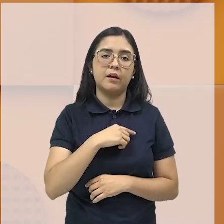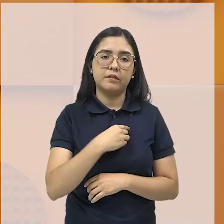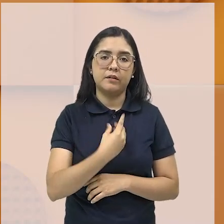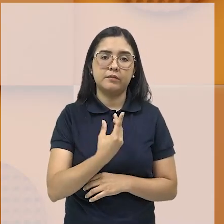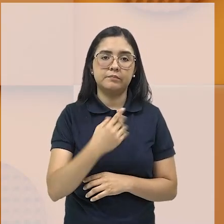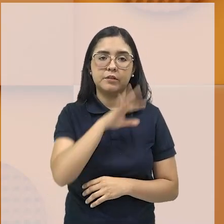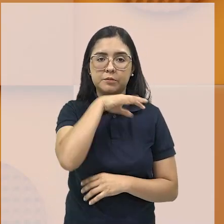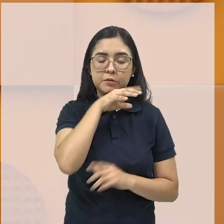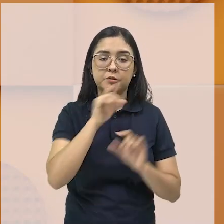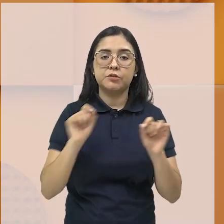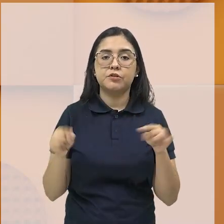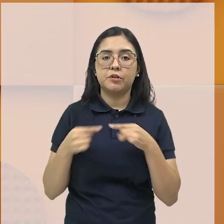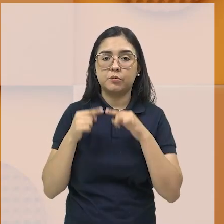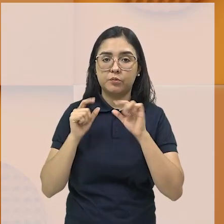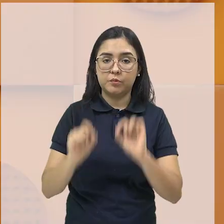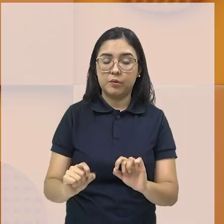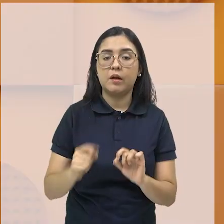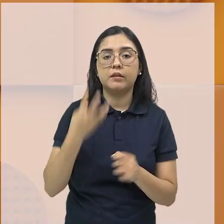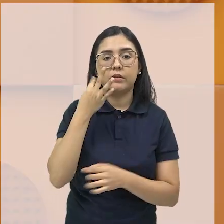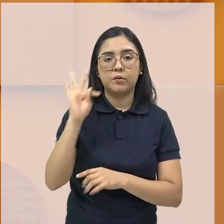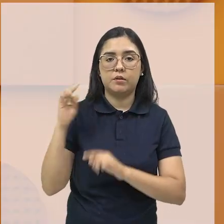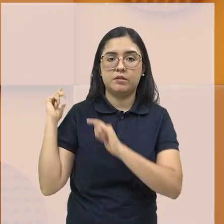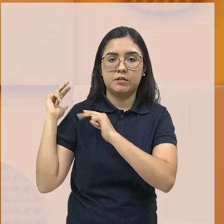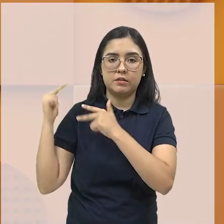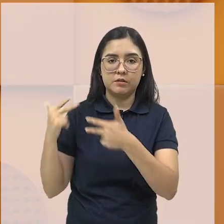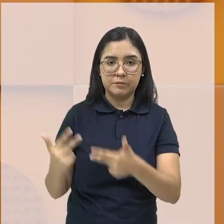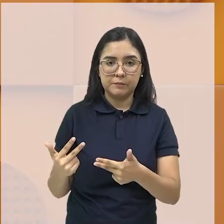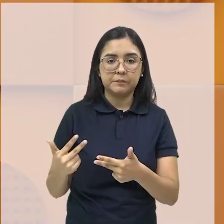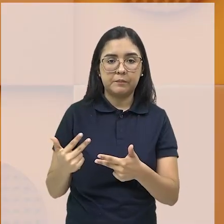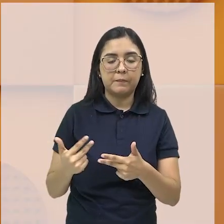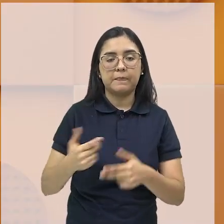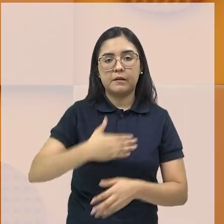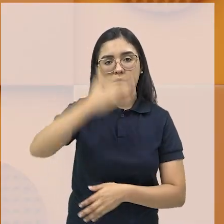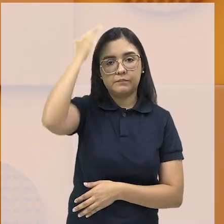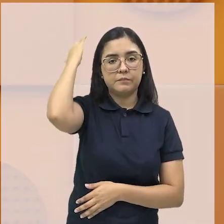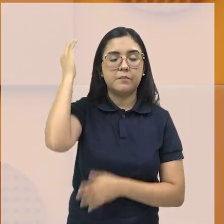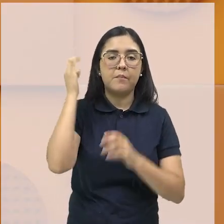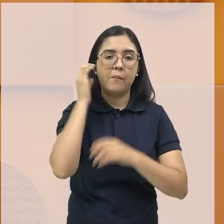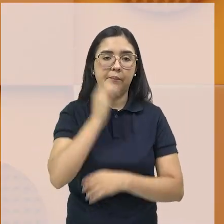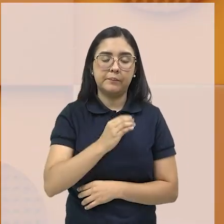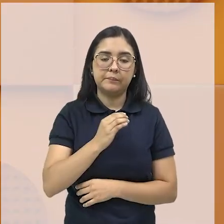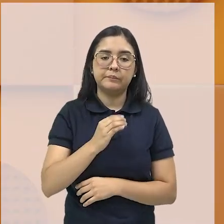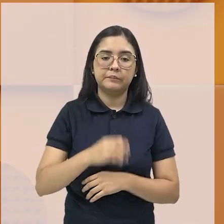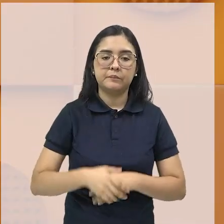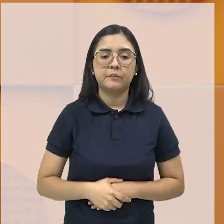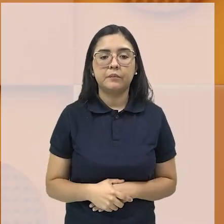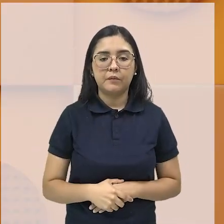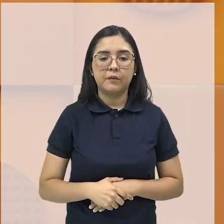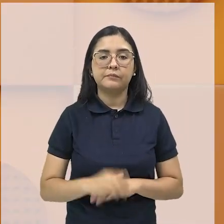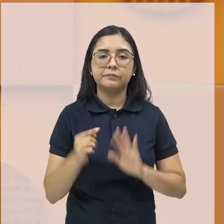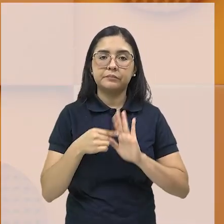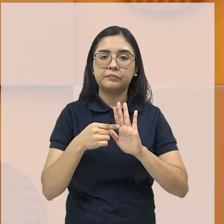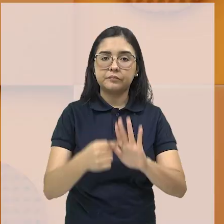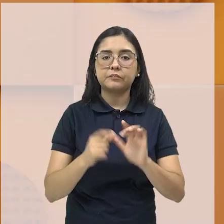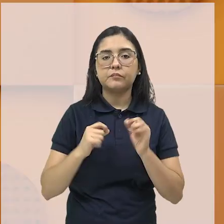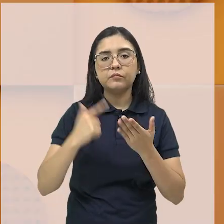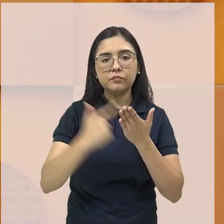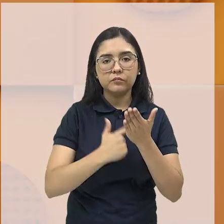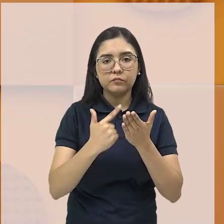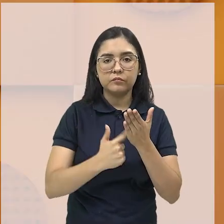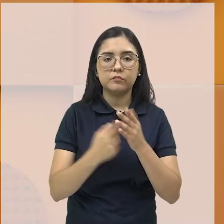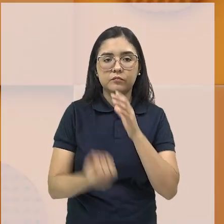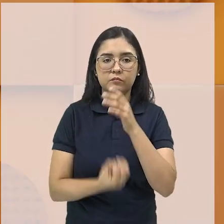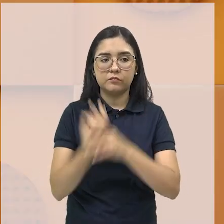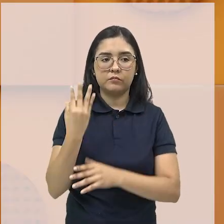segundo a teoria da seleção natural do Charles Darwin, que será sintetizada aí na sua obra A Origem das Espécies, aí,